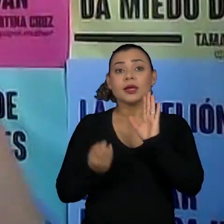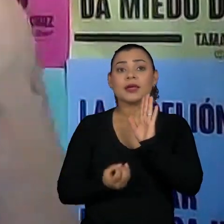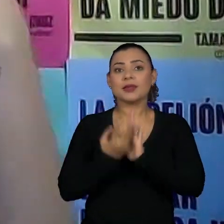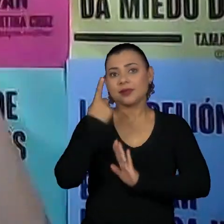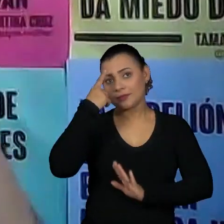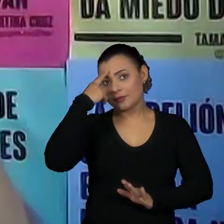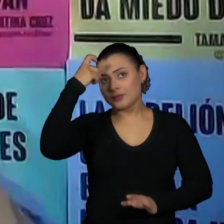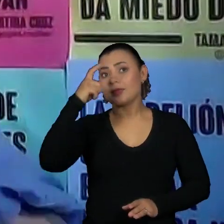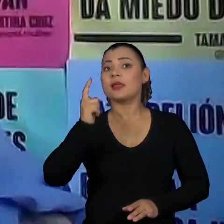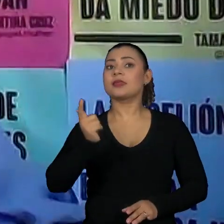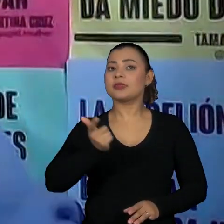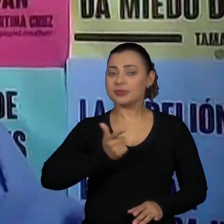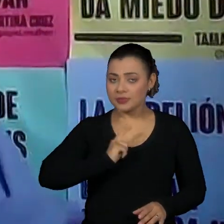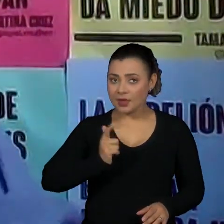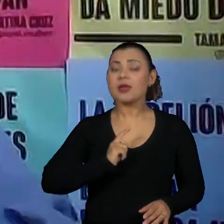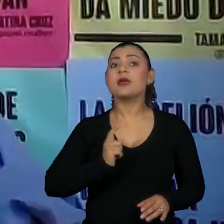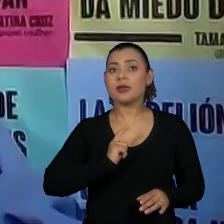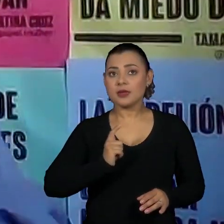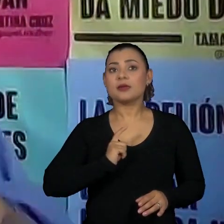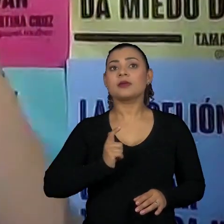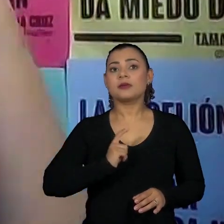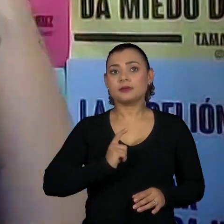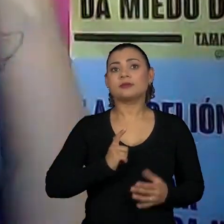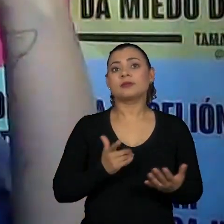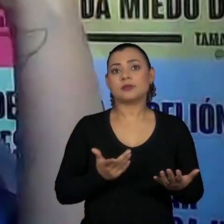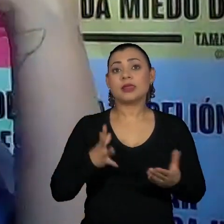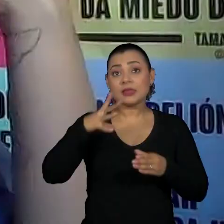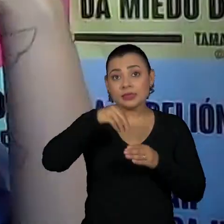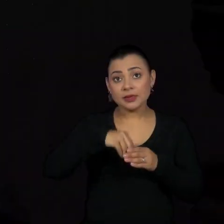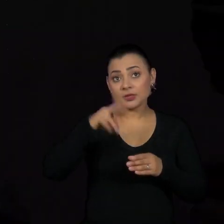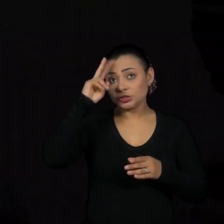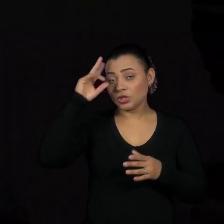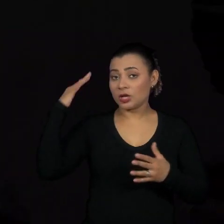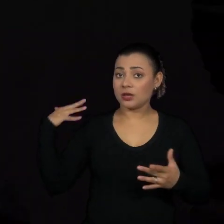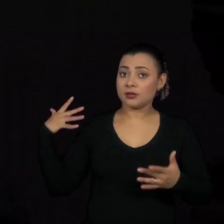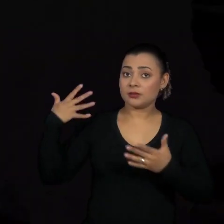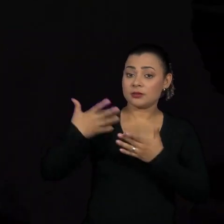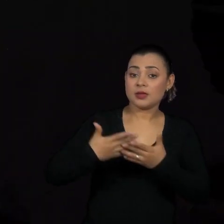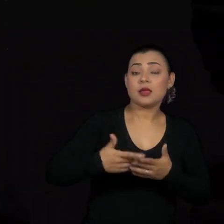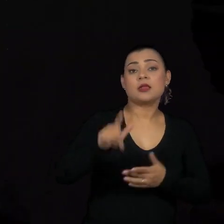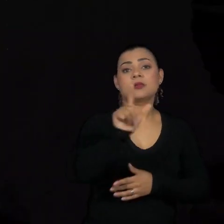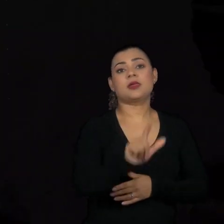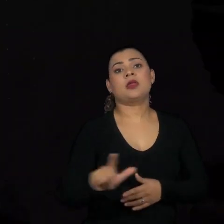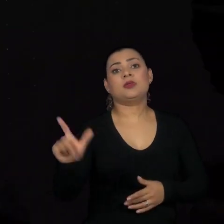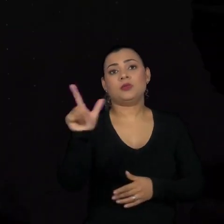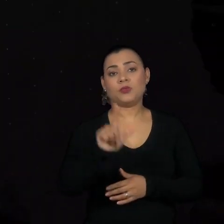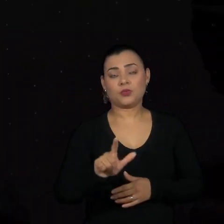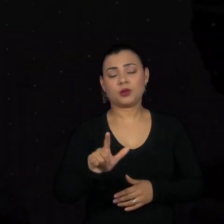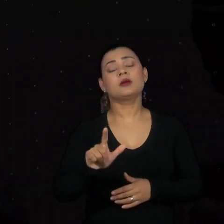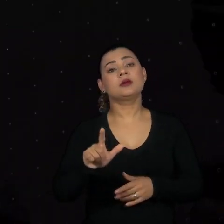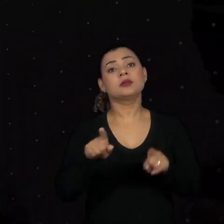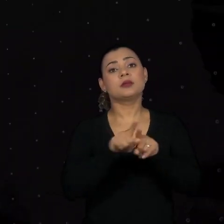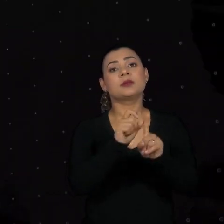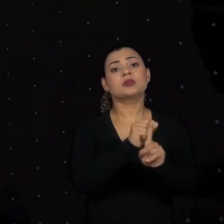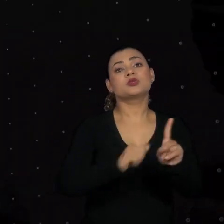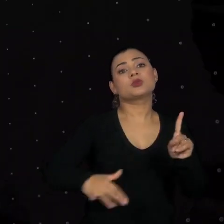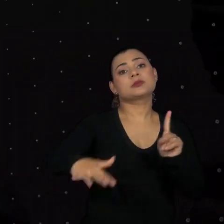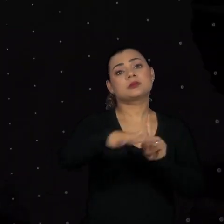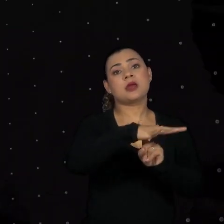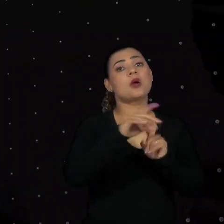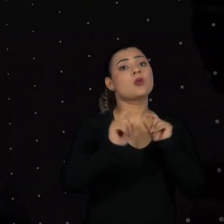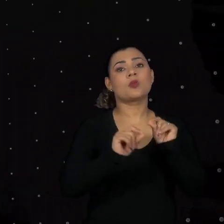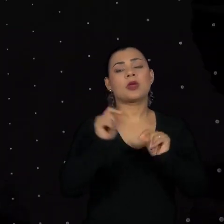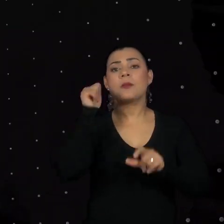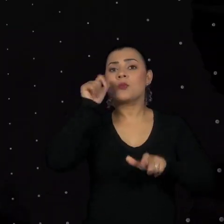que existe um gap, né, dentro da história literária e também dentro da nossa sociedade das vozes